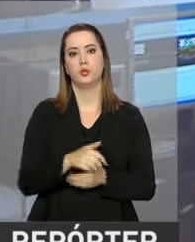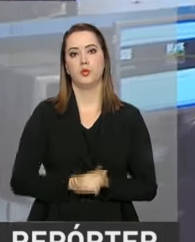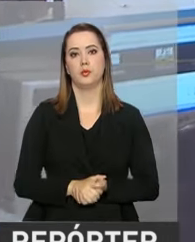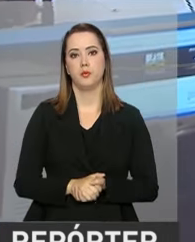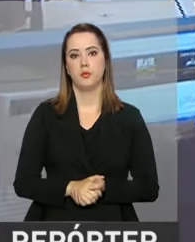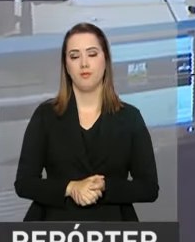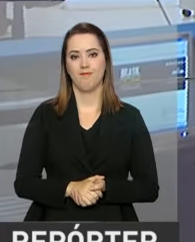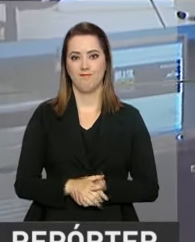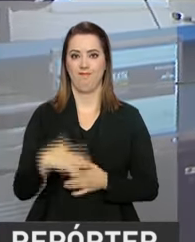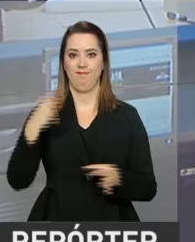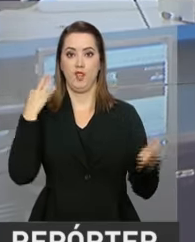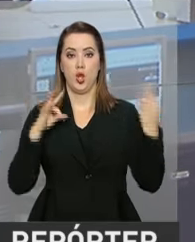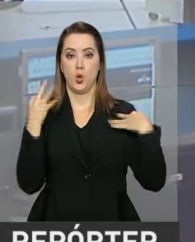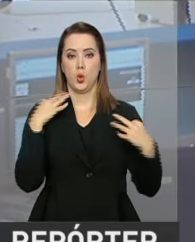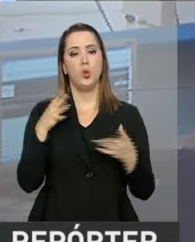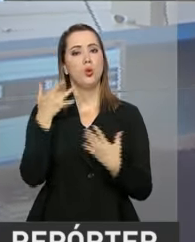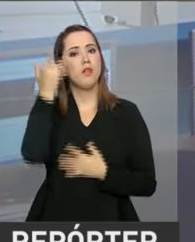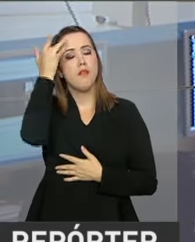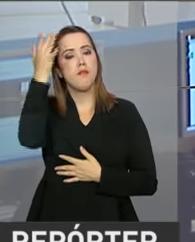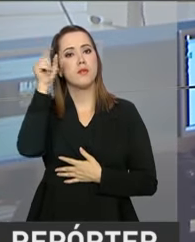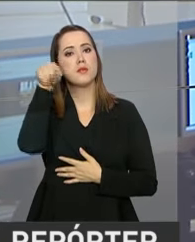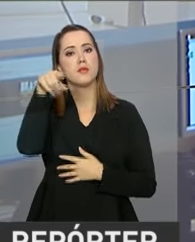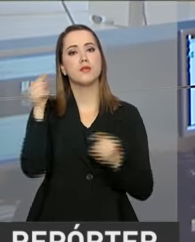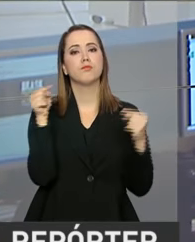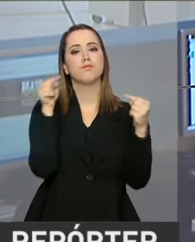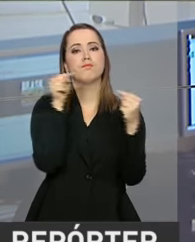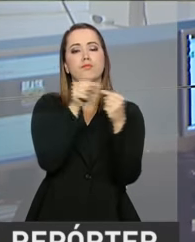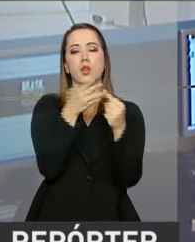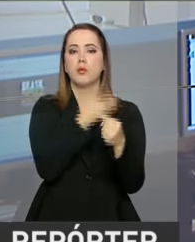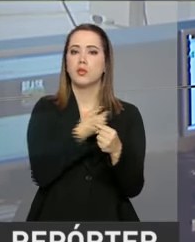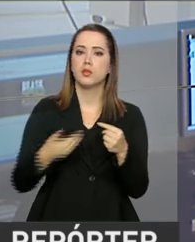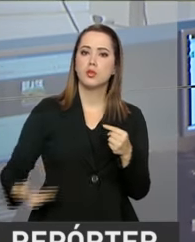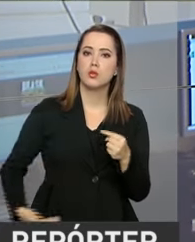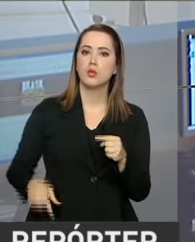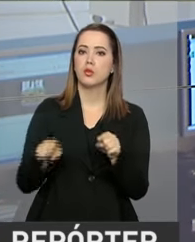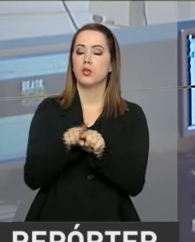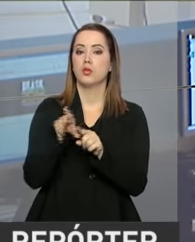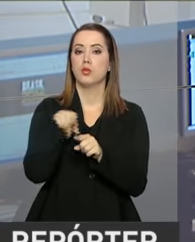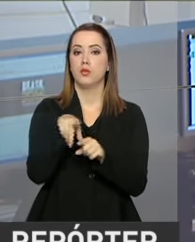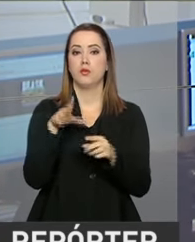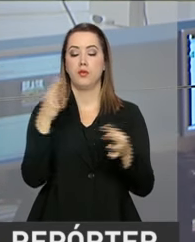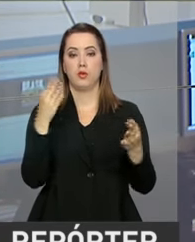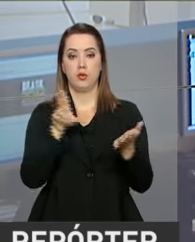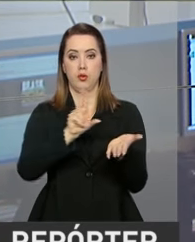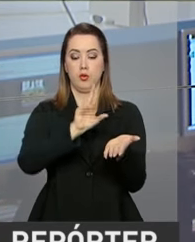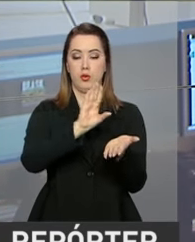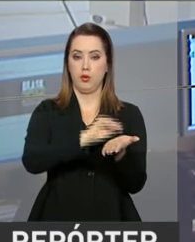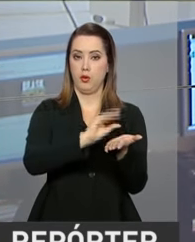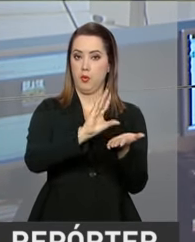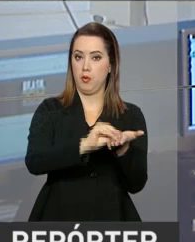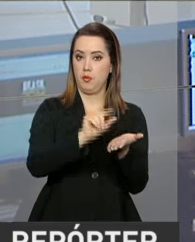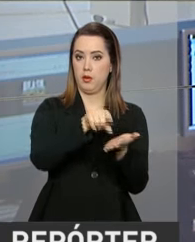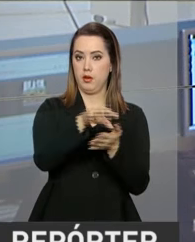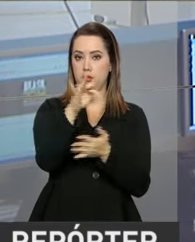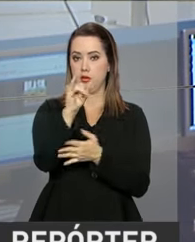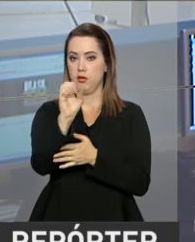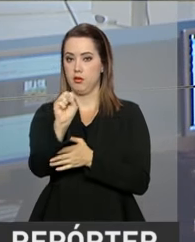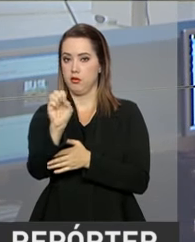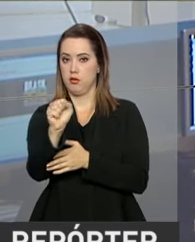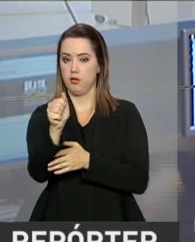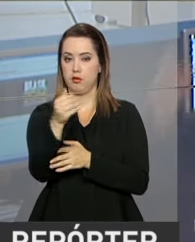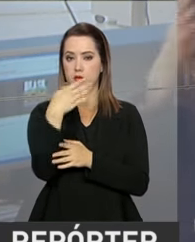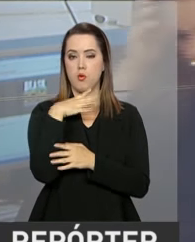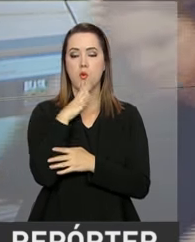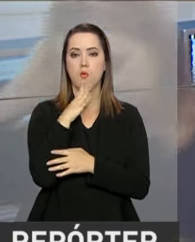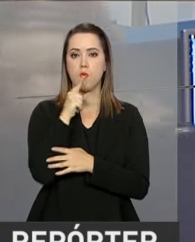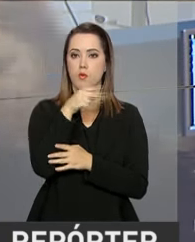mais fácil para todos é a meta do governo. E você pode ajudar com o aplicativo Guia Turismo Acessível. A repórter Thaísa Dias foi conhecer